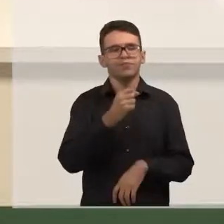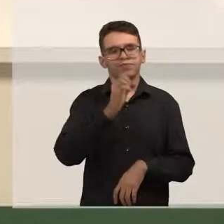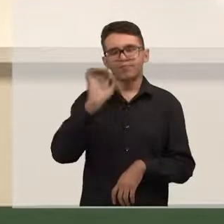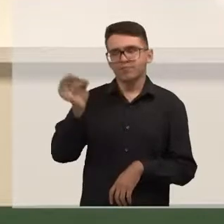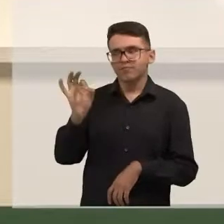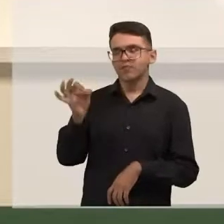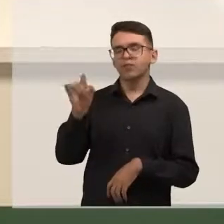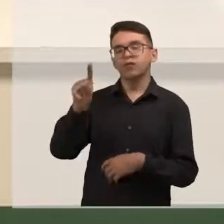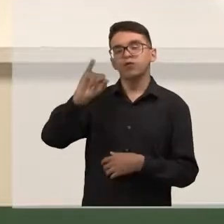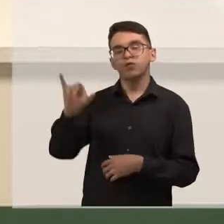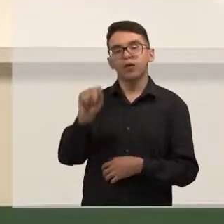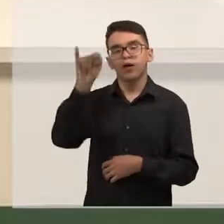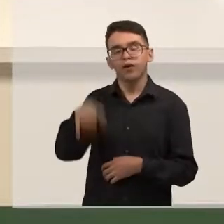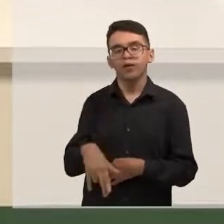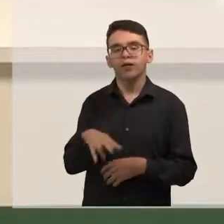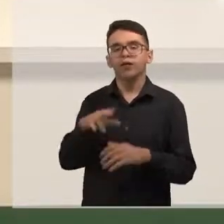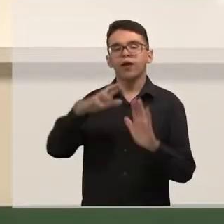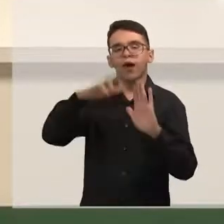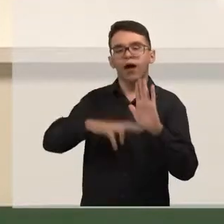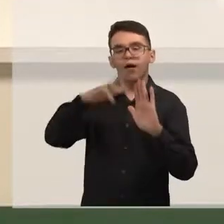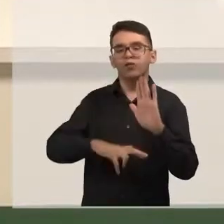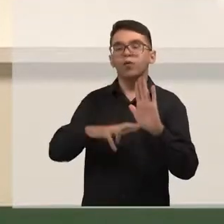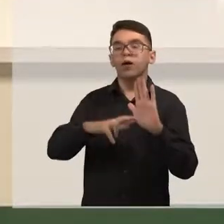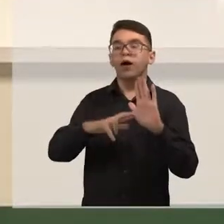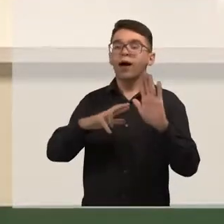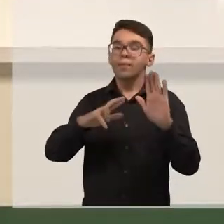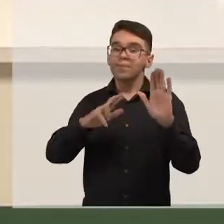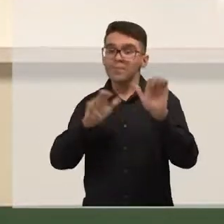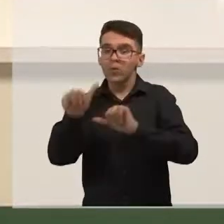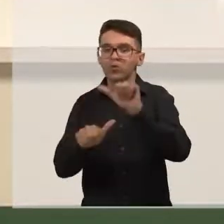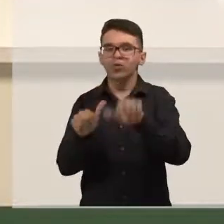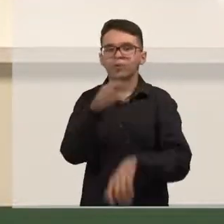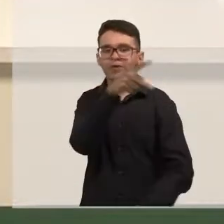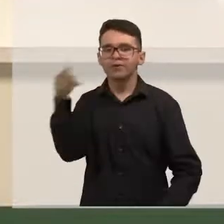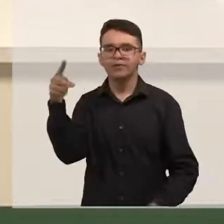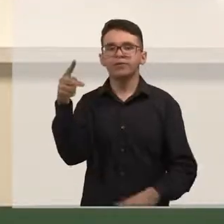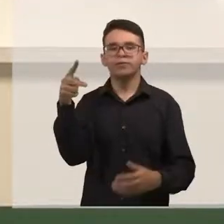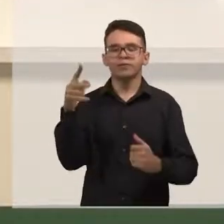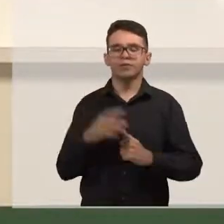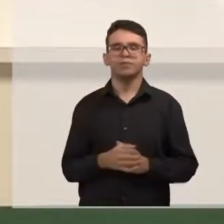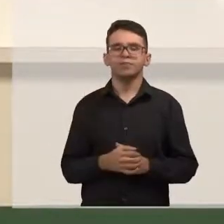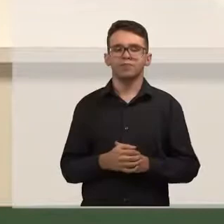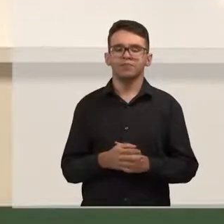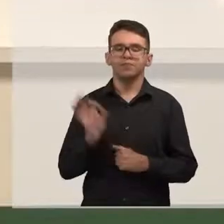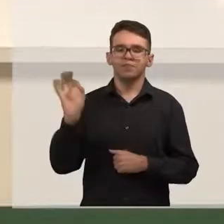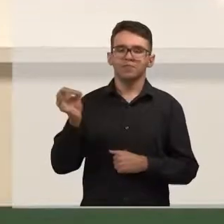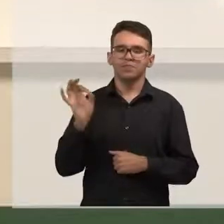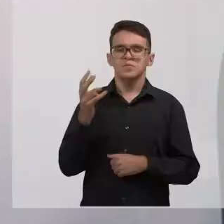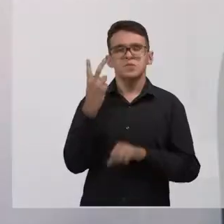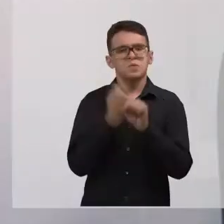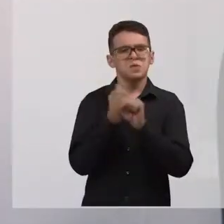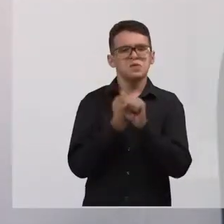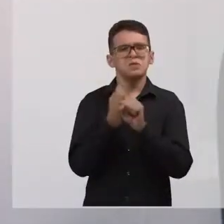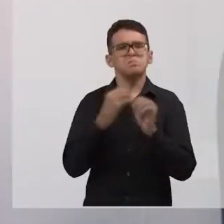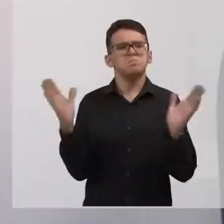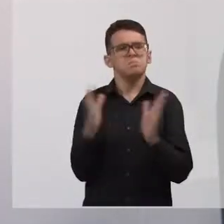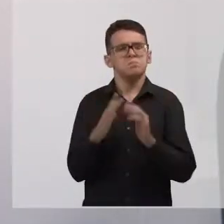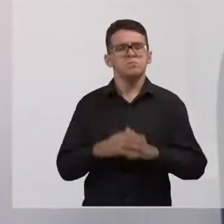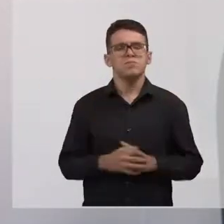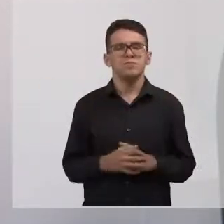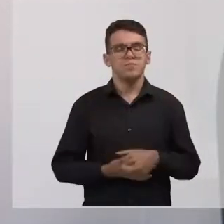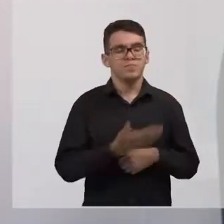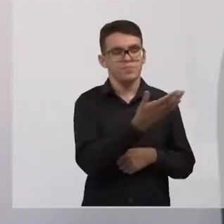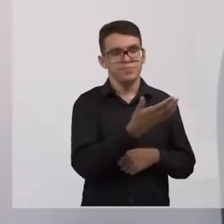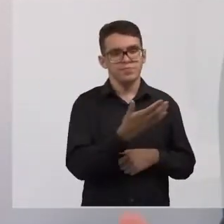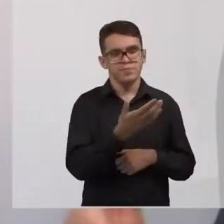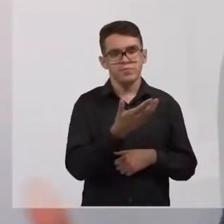depois se tornou presidente. E coincidiu esse período. Mas isso mesmo. Isso mesmo. O que ponto nós